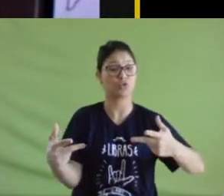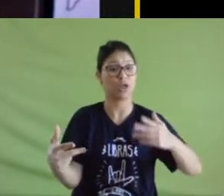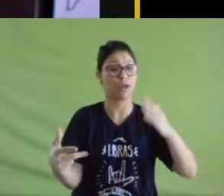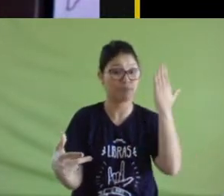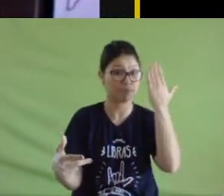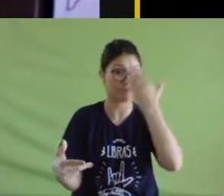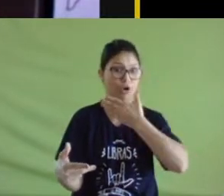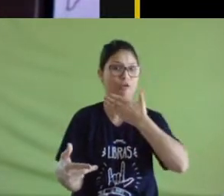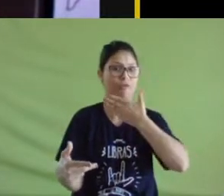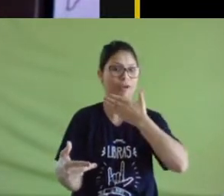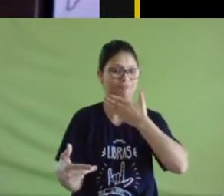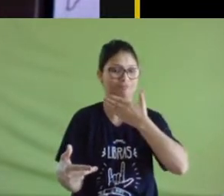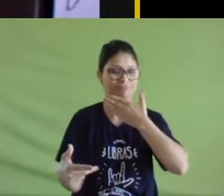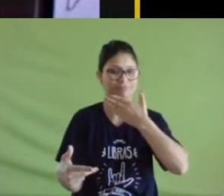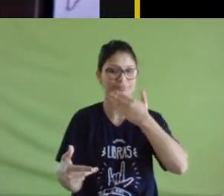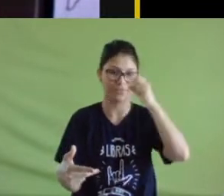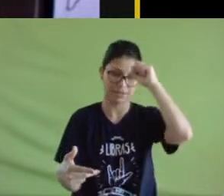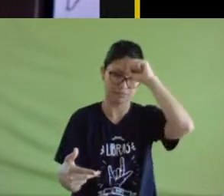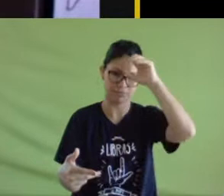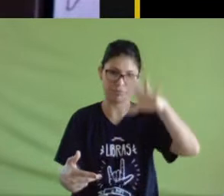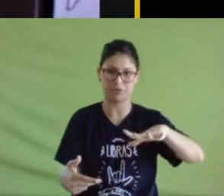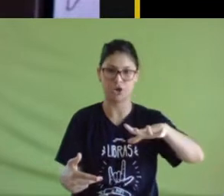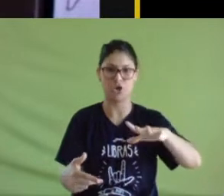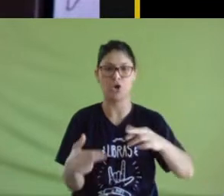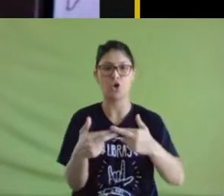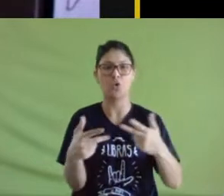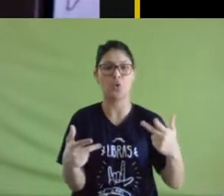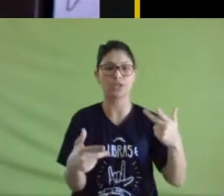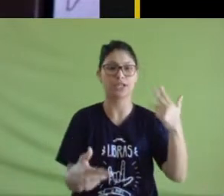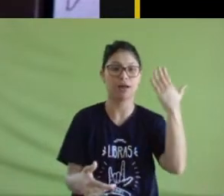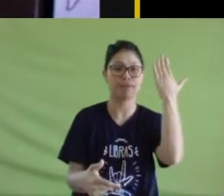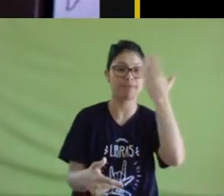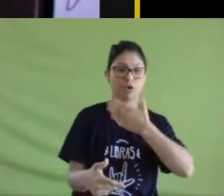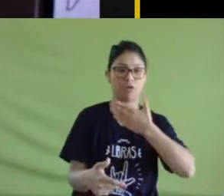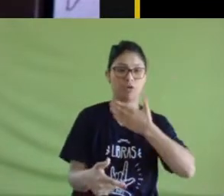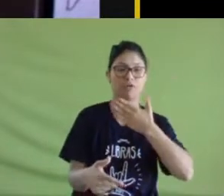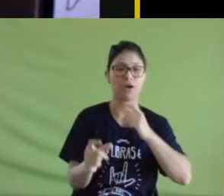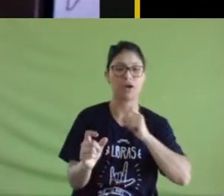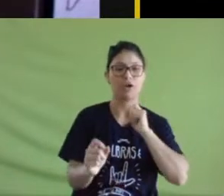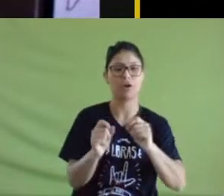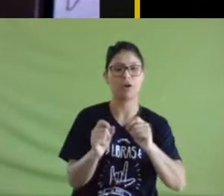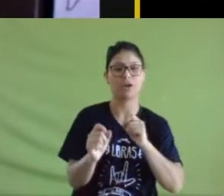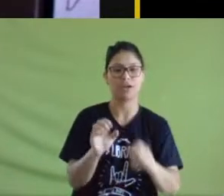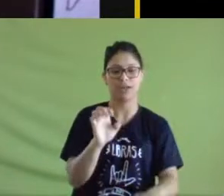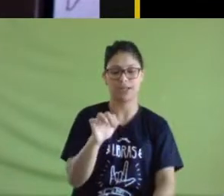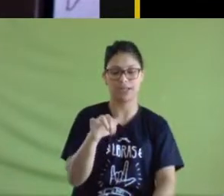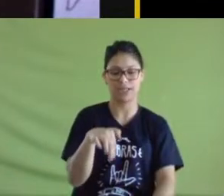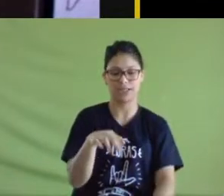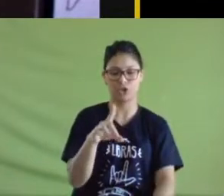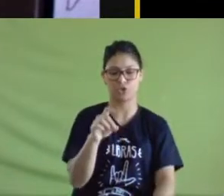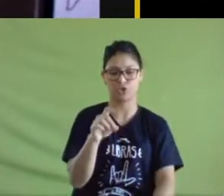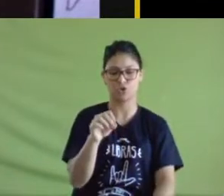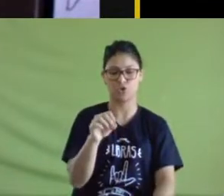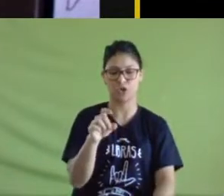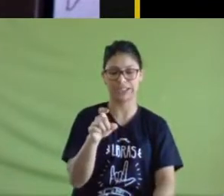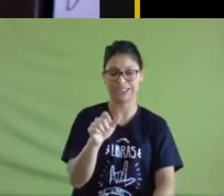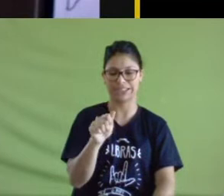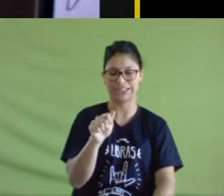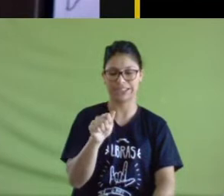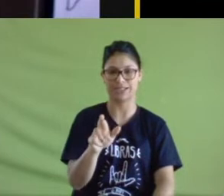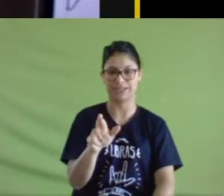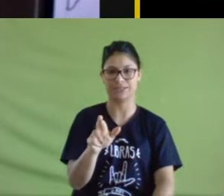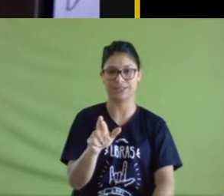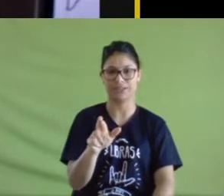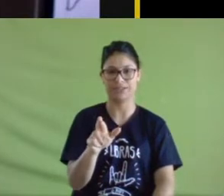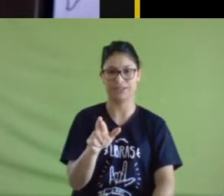prováveis. O Aristóteles chama a coisa provável são os endoxa, os que, doxa